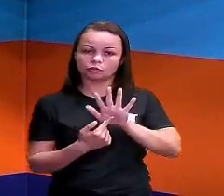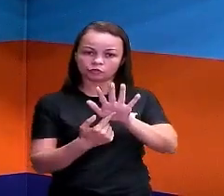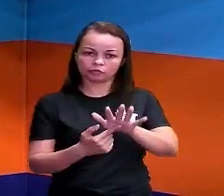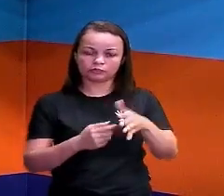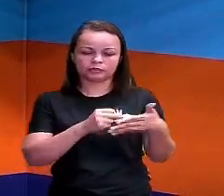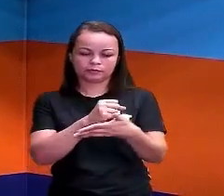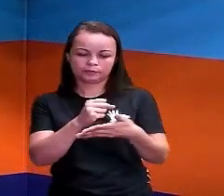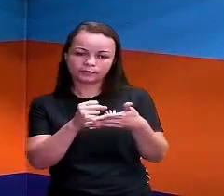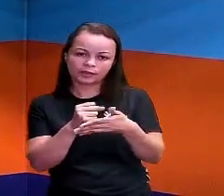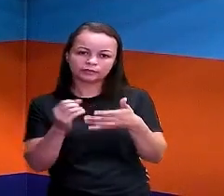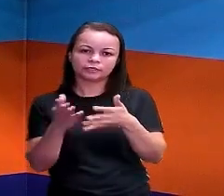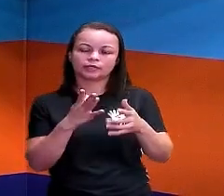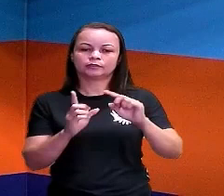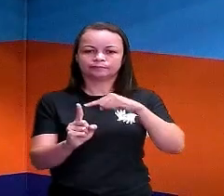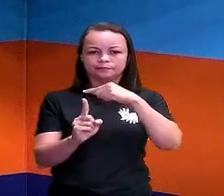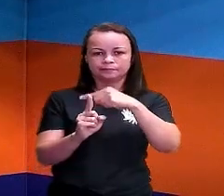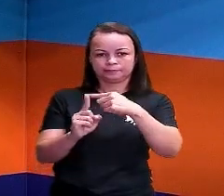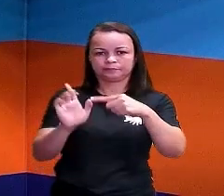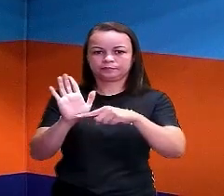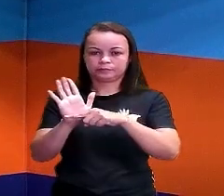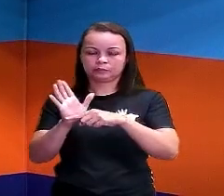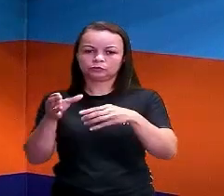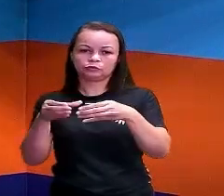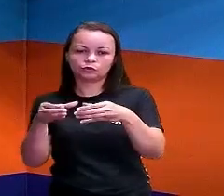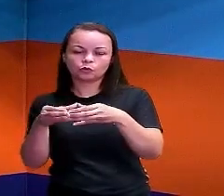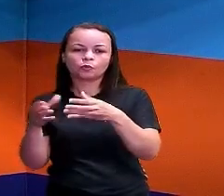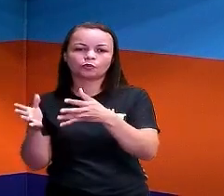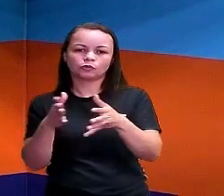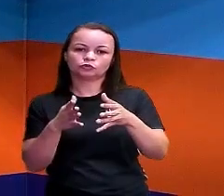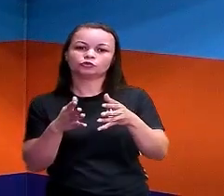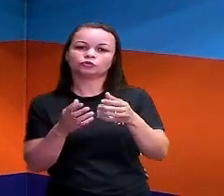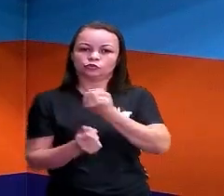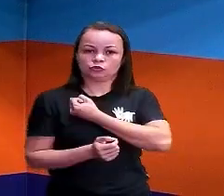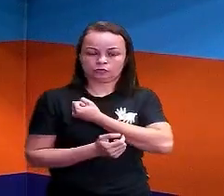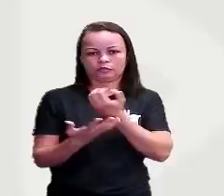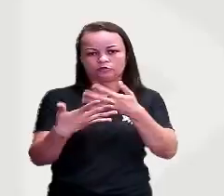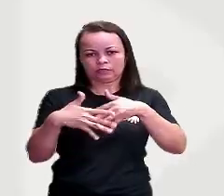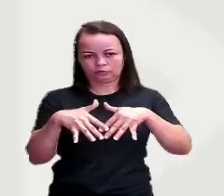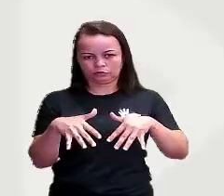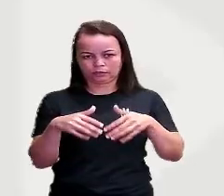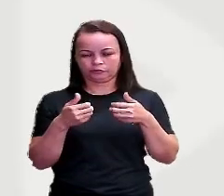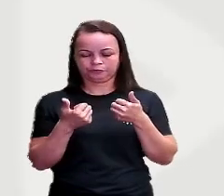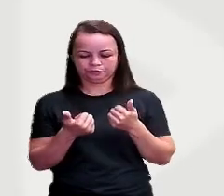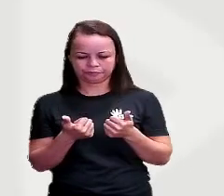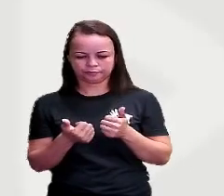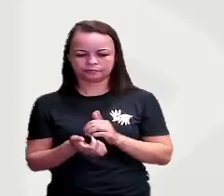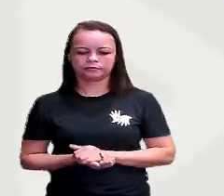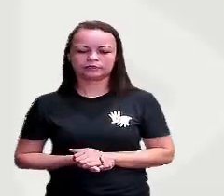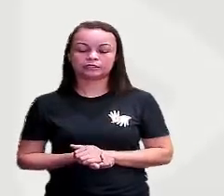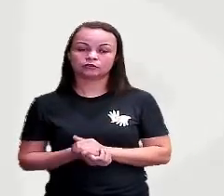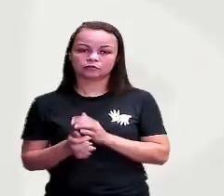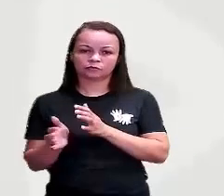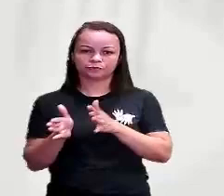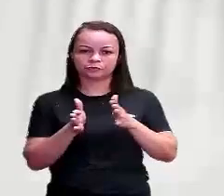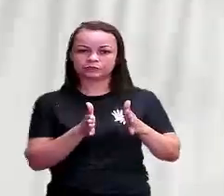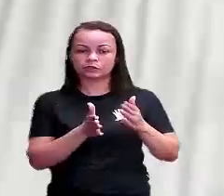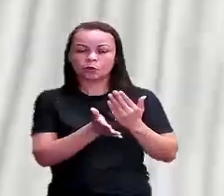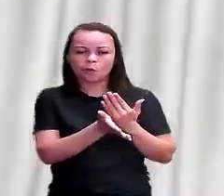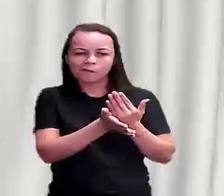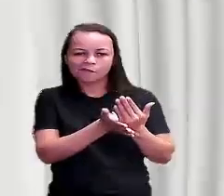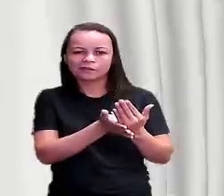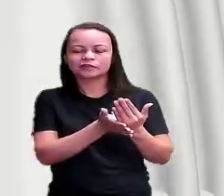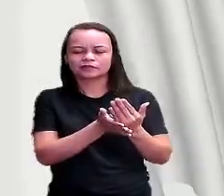adição e subtração lá do conjunto dos números naturais. Beleza? Então, vamos seguir.